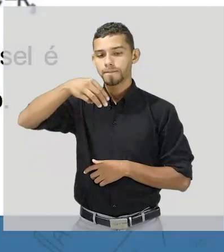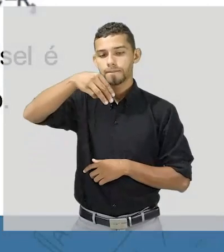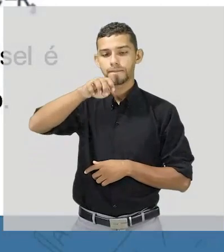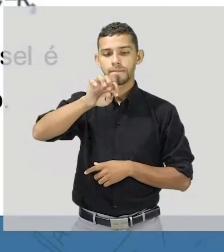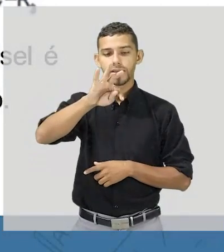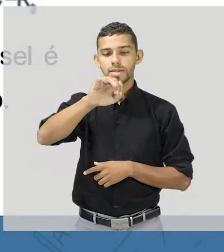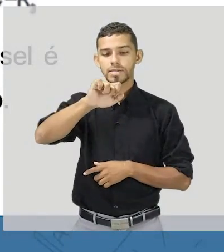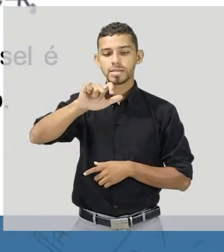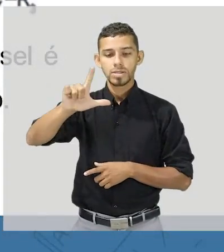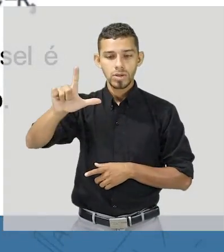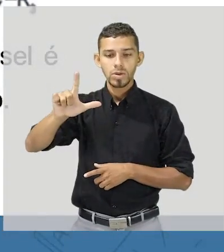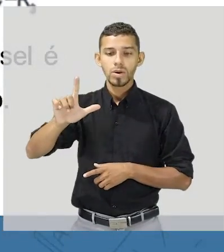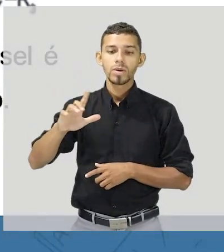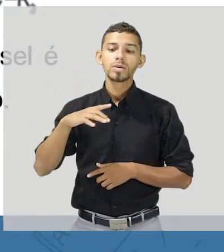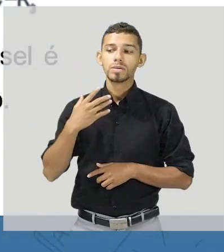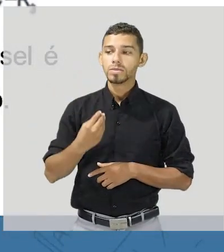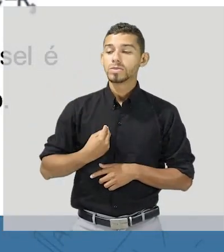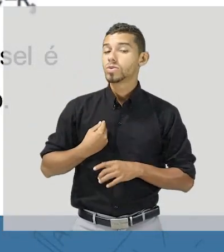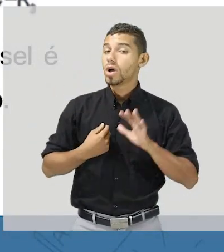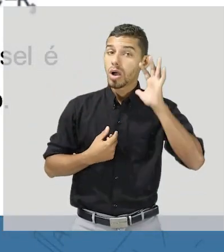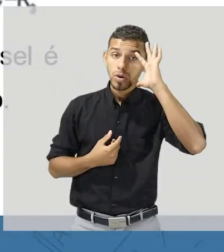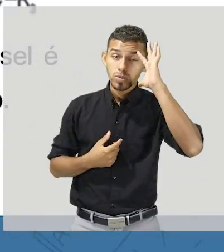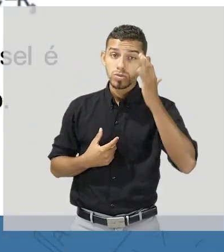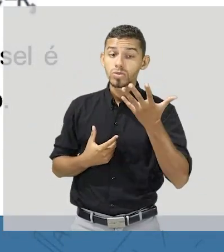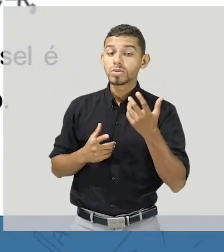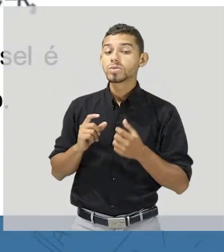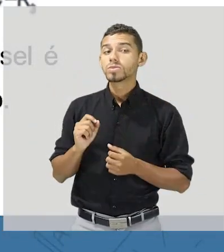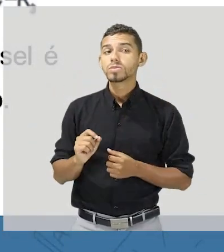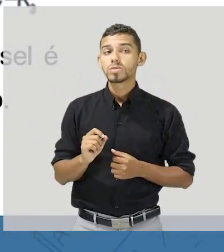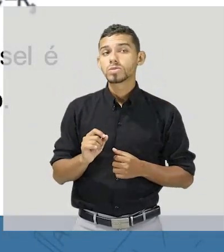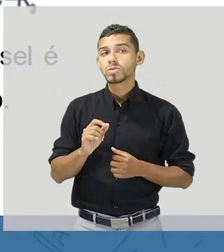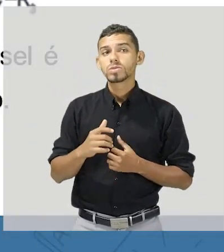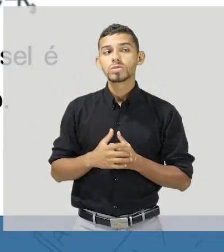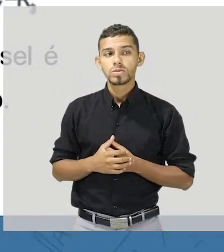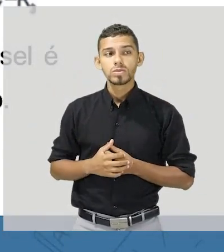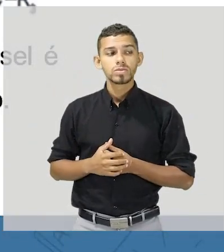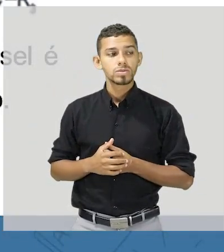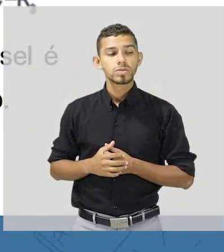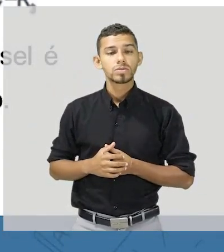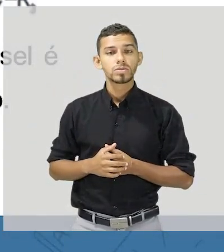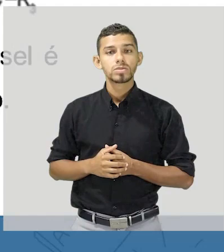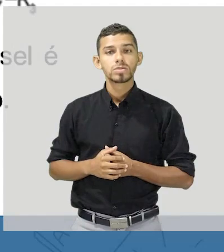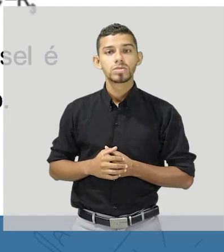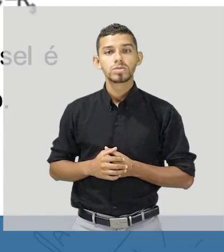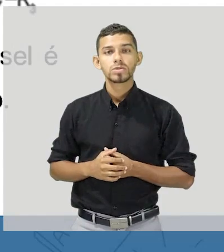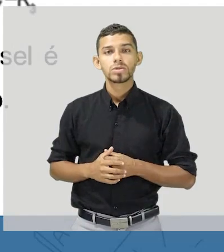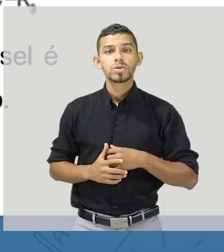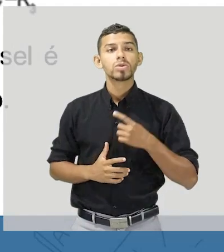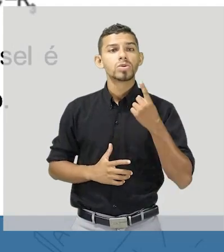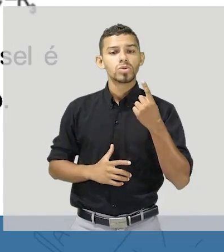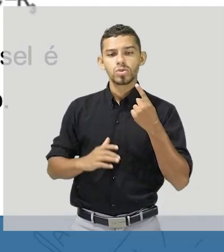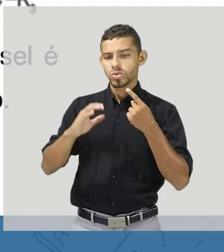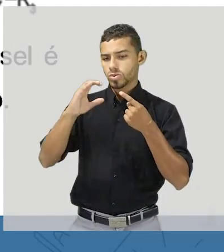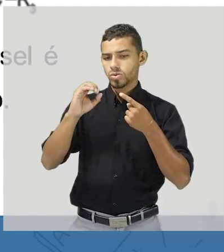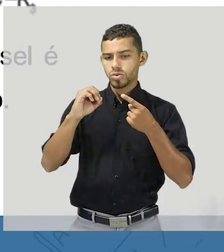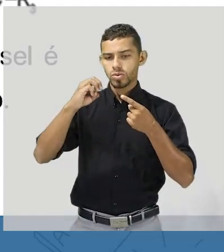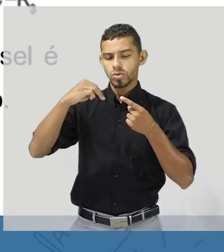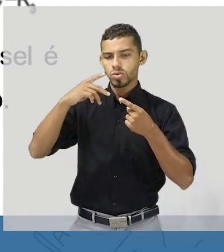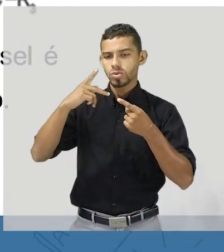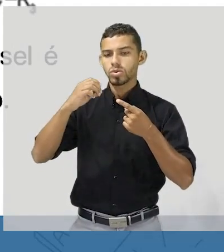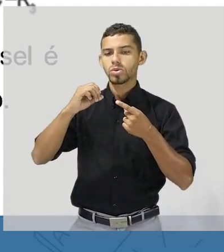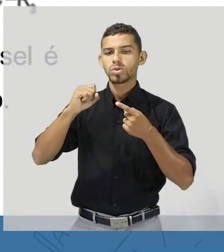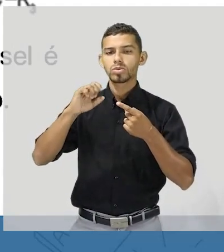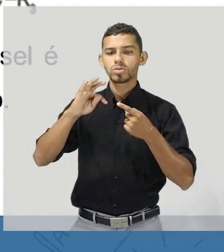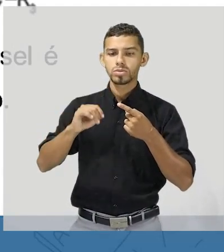metanol, certo? O que vai acontecer? Essa estrutura vai quebrar, né? Um composto vai acabar